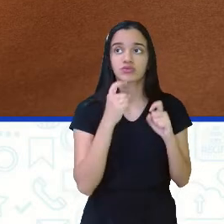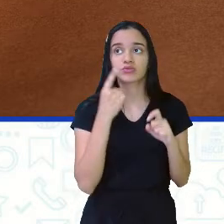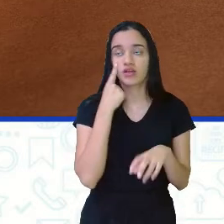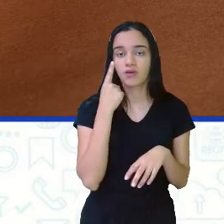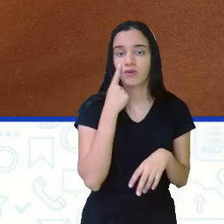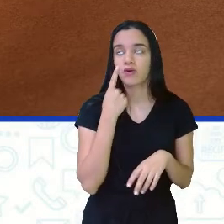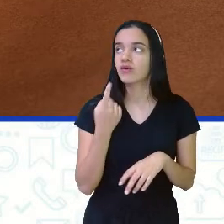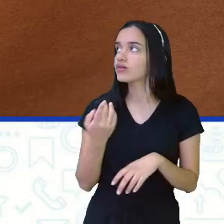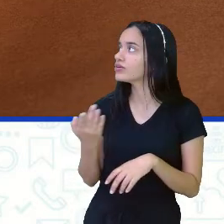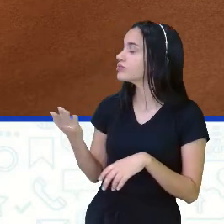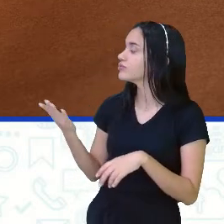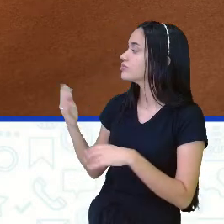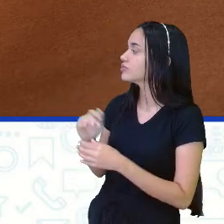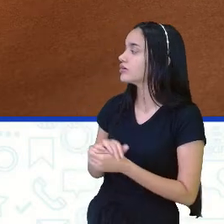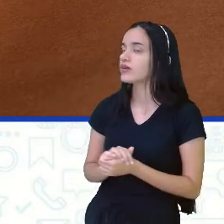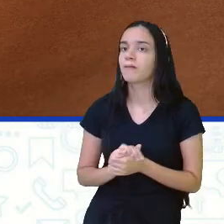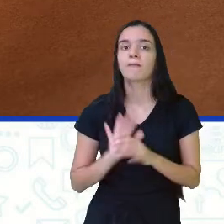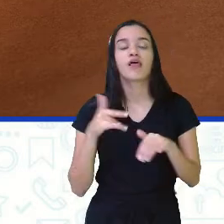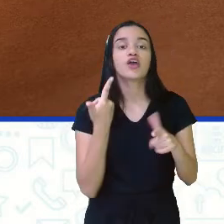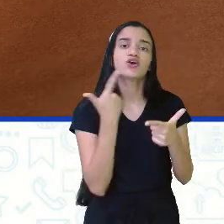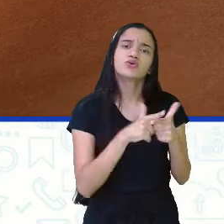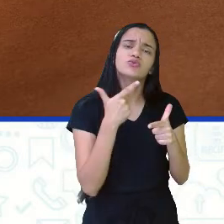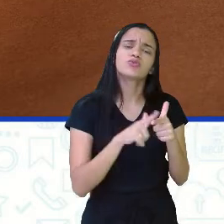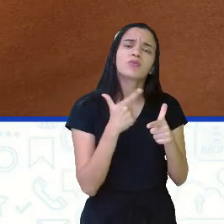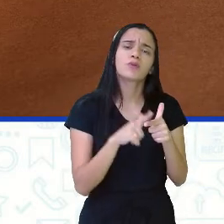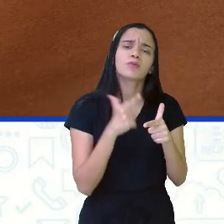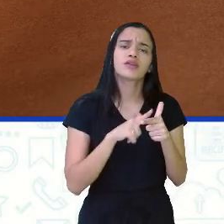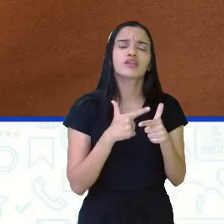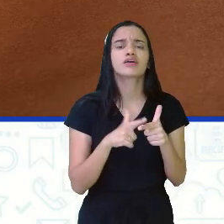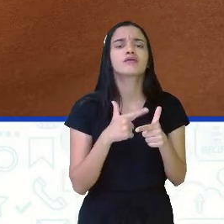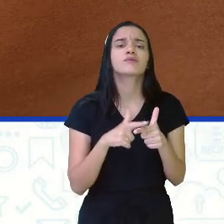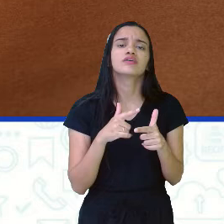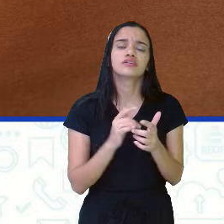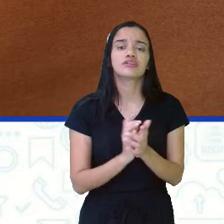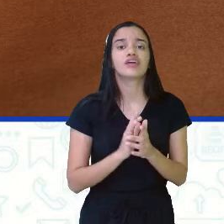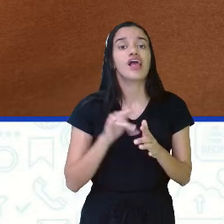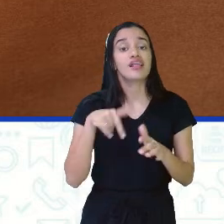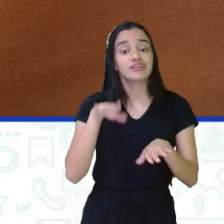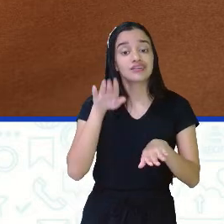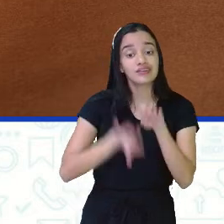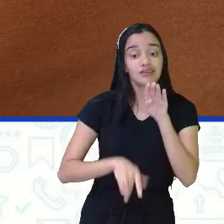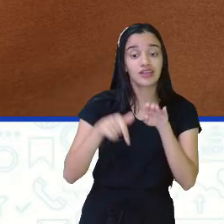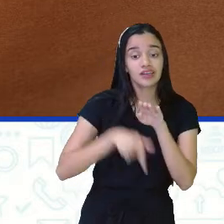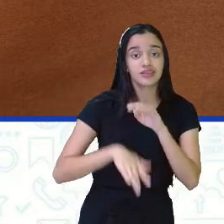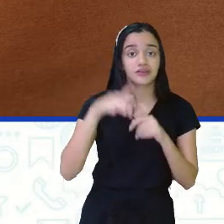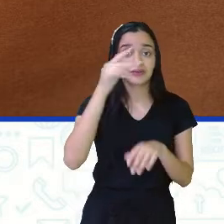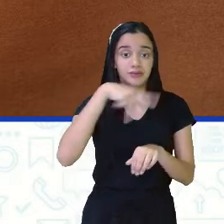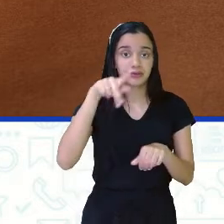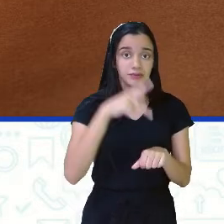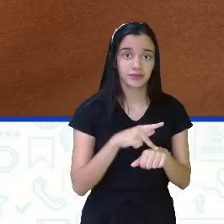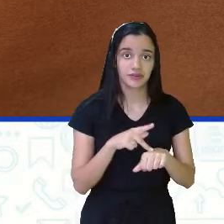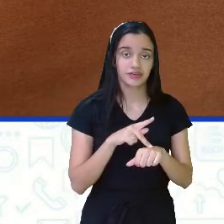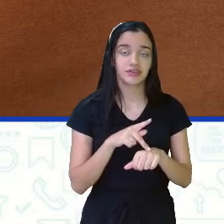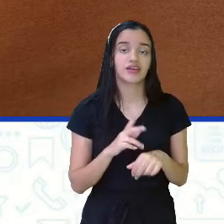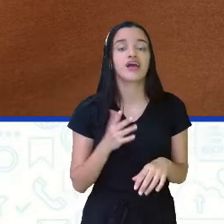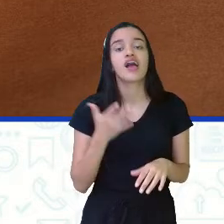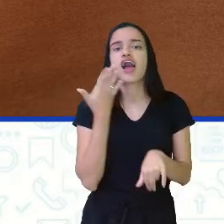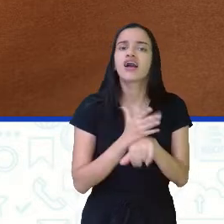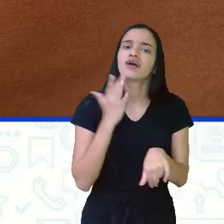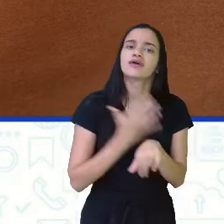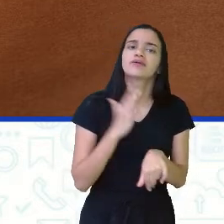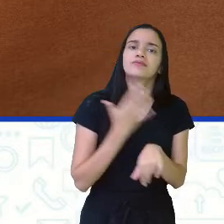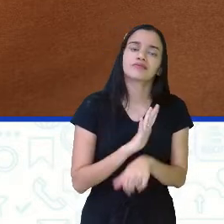ó. Os problemas de desigualdade social no país nos remetem às